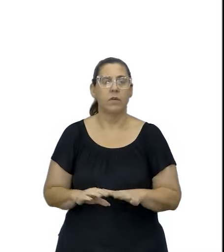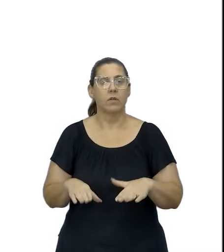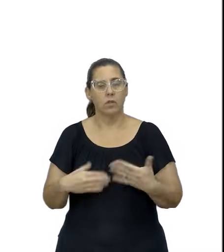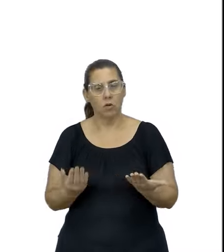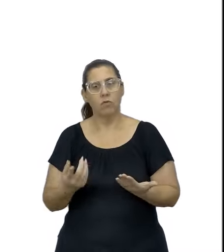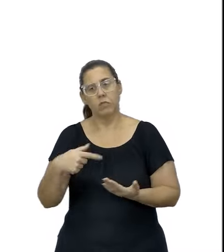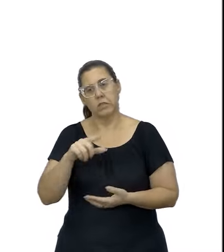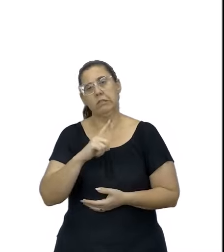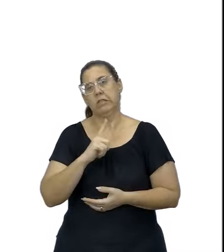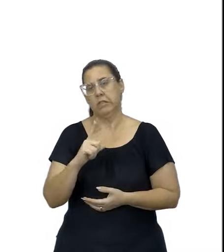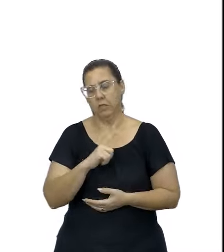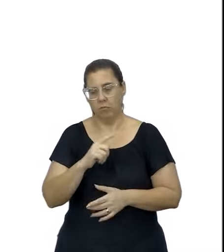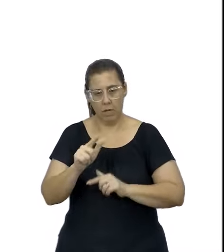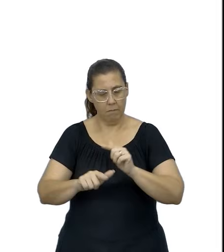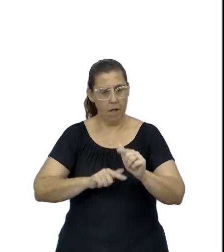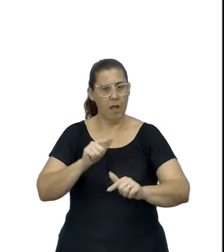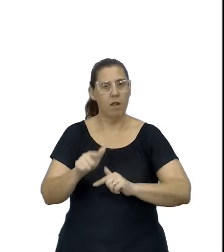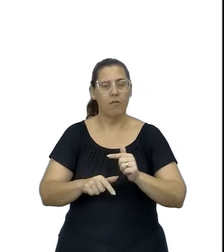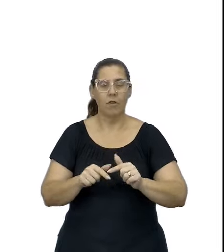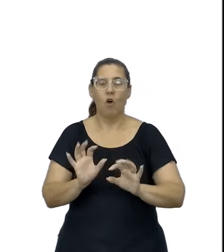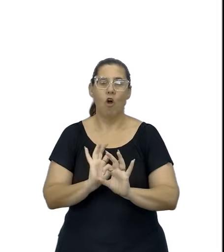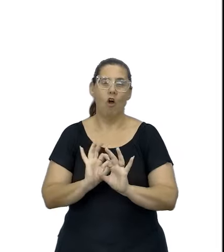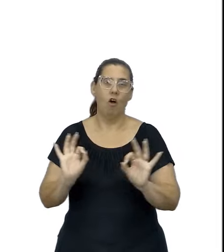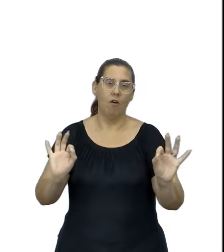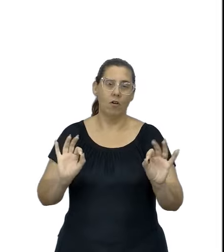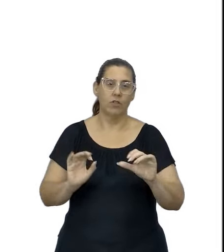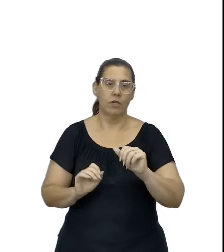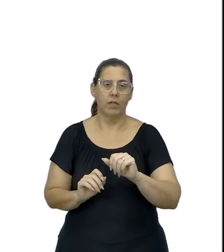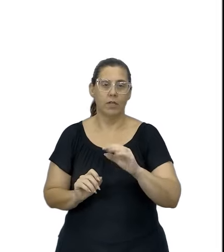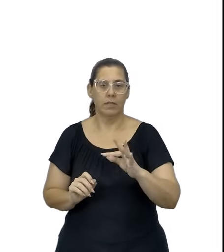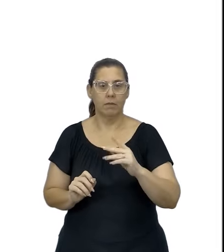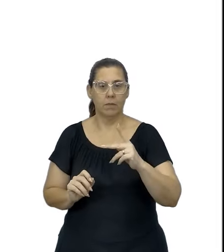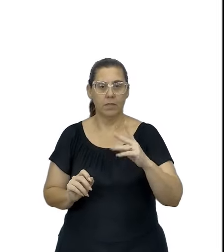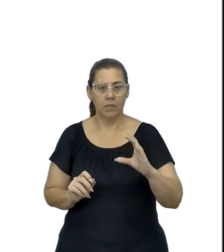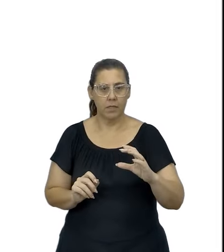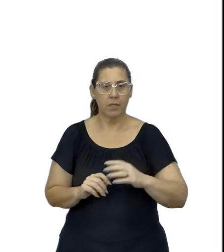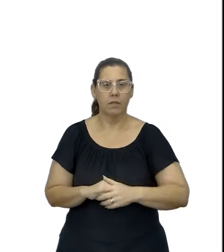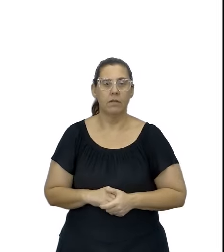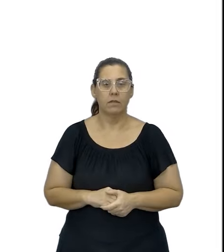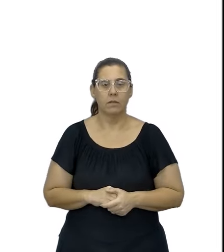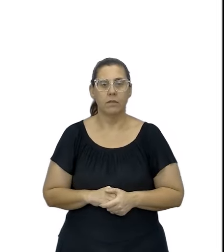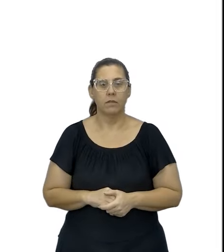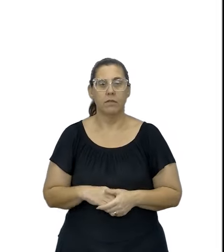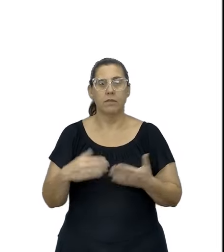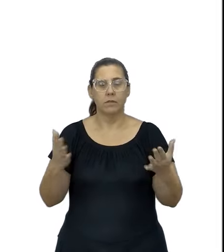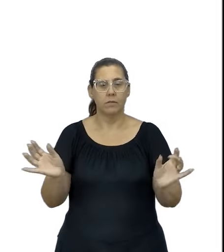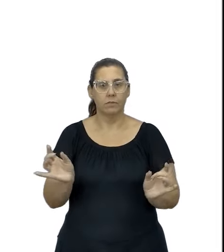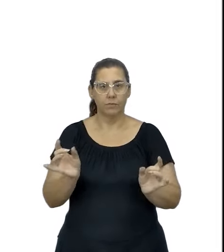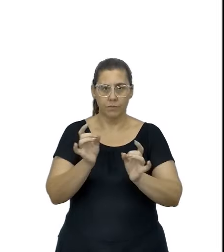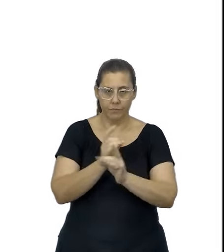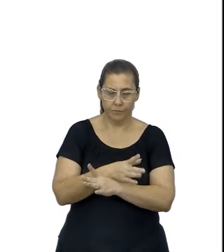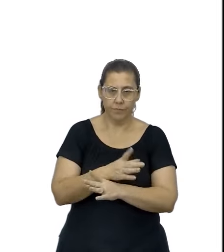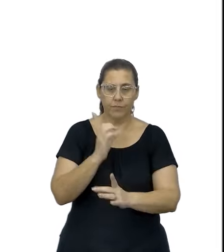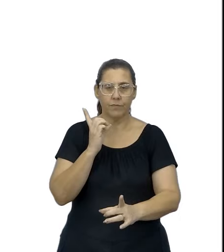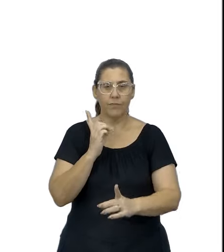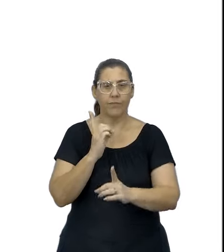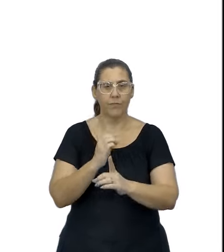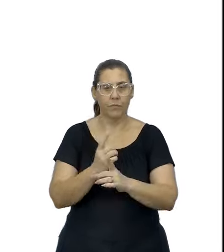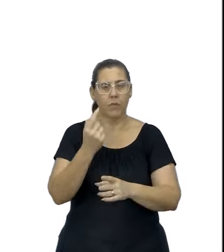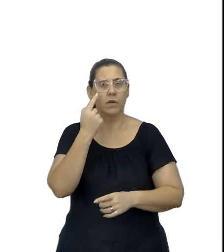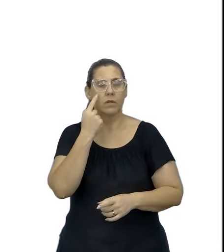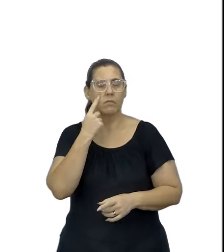tenham aí um trabalho produtivo na TPC. E para a gente terminar o nosso encontro,